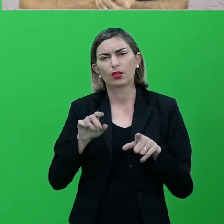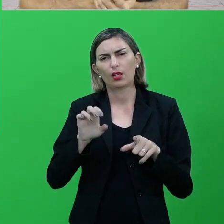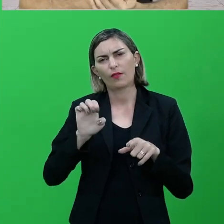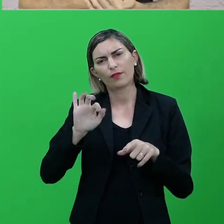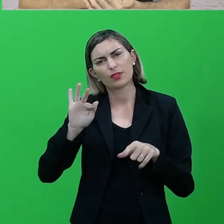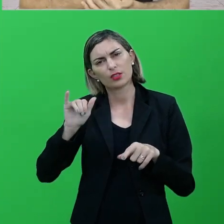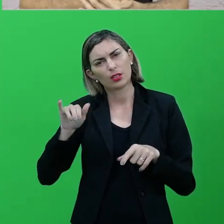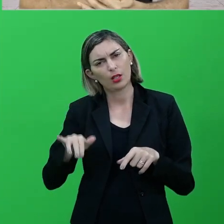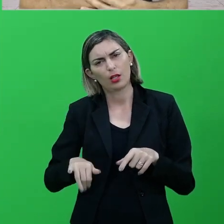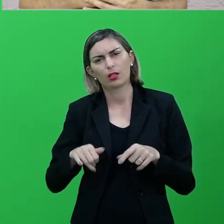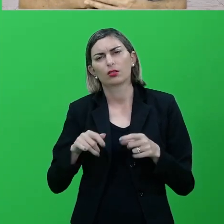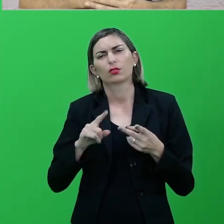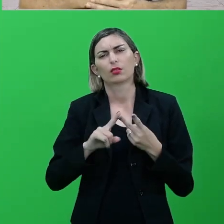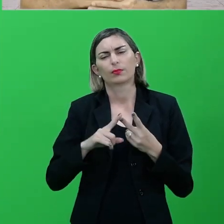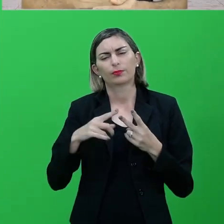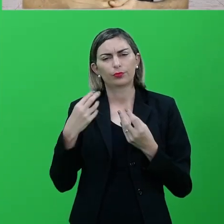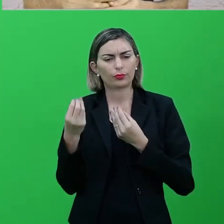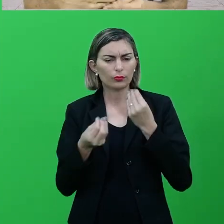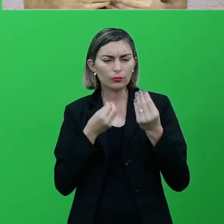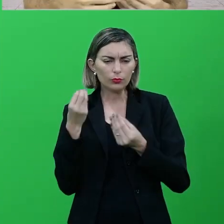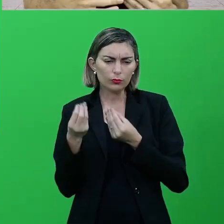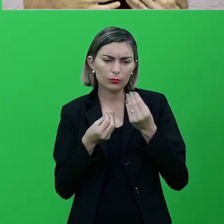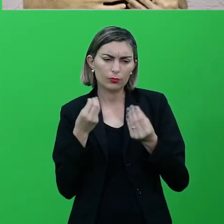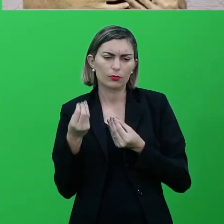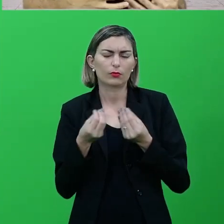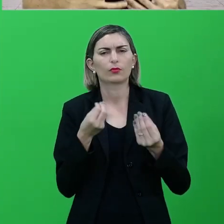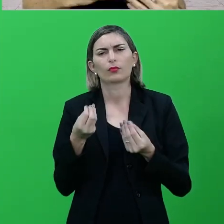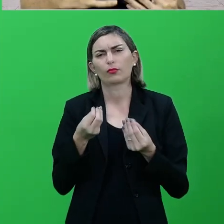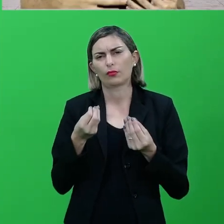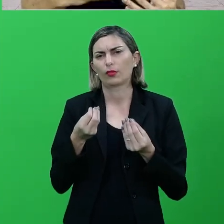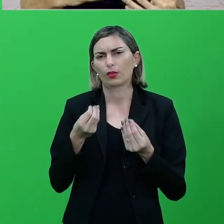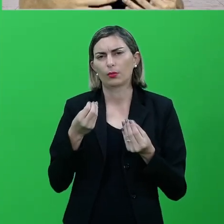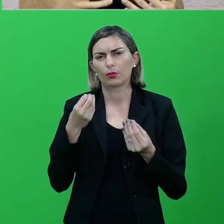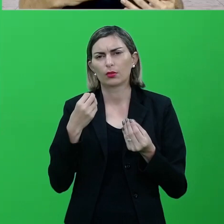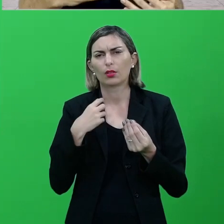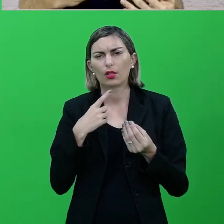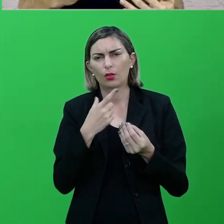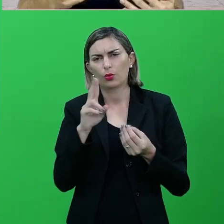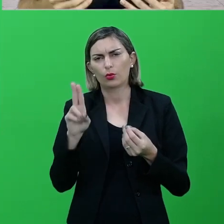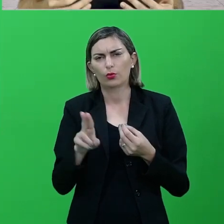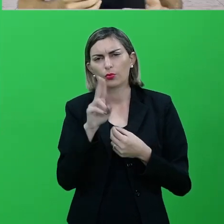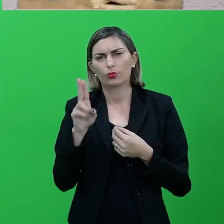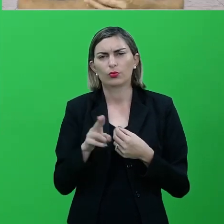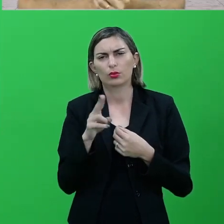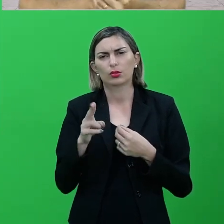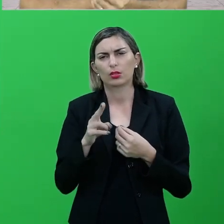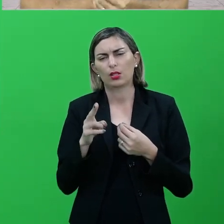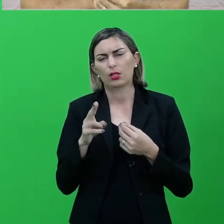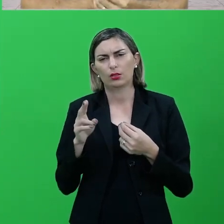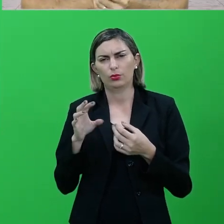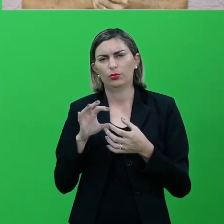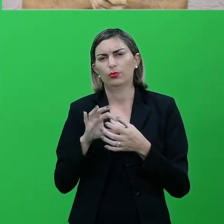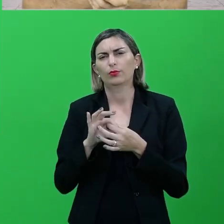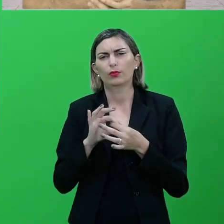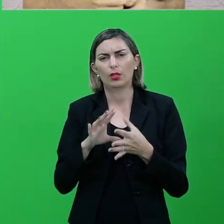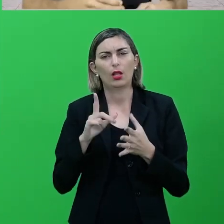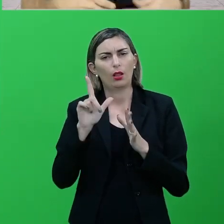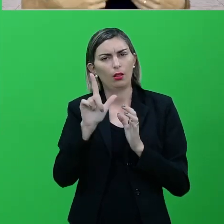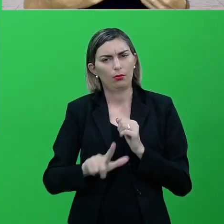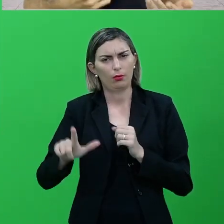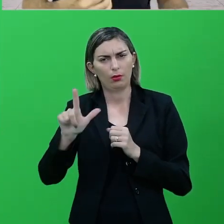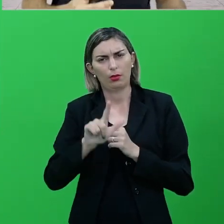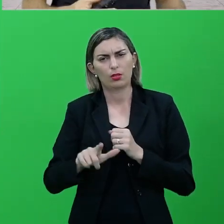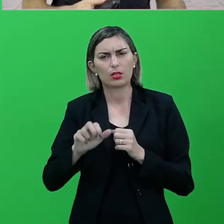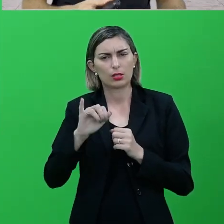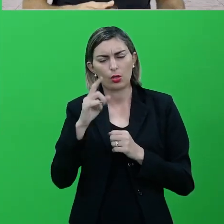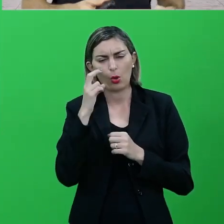setor público, né, como sendo tendenciosos a ser usados de forma intercambiável na literatura. Ou seja, se a